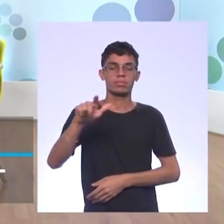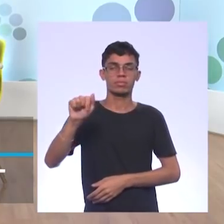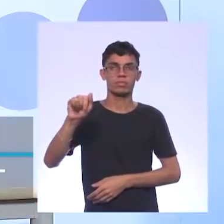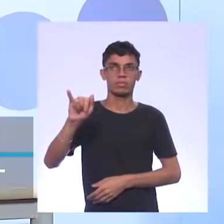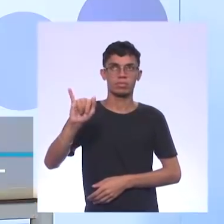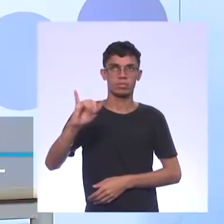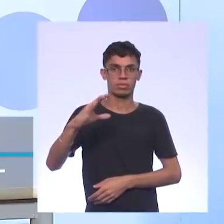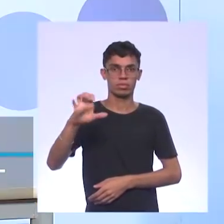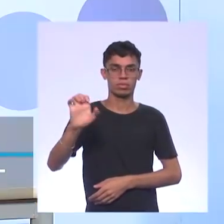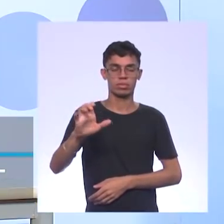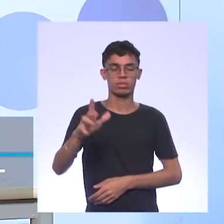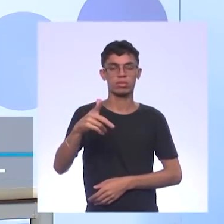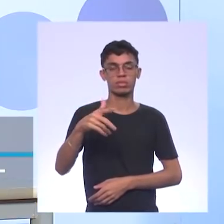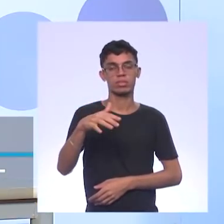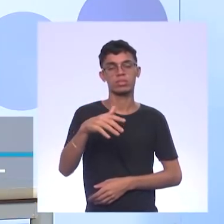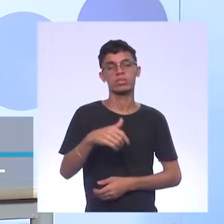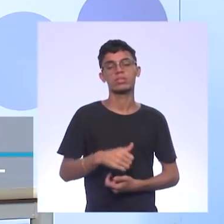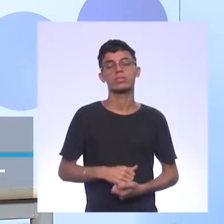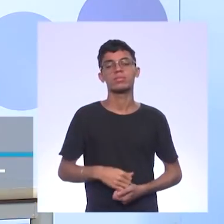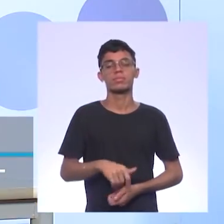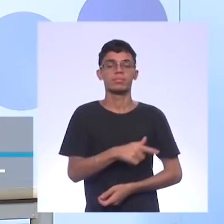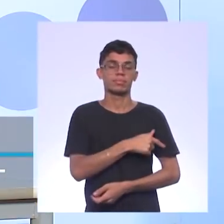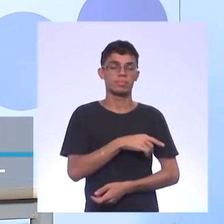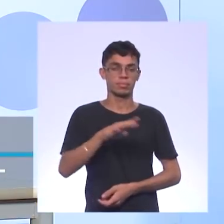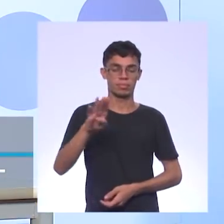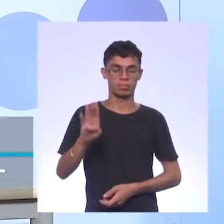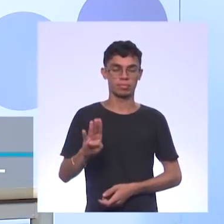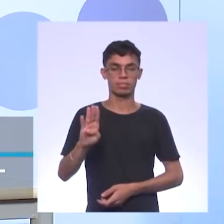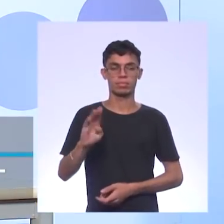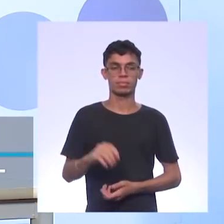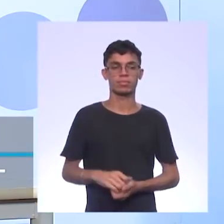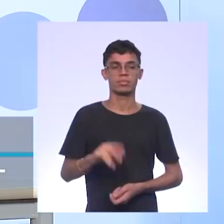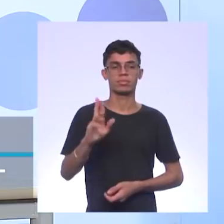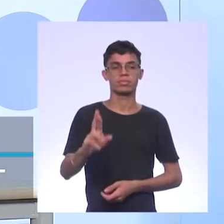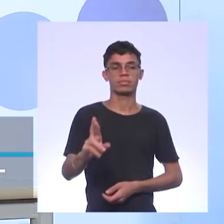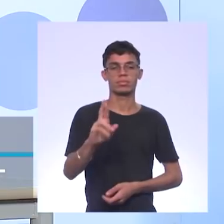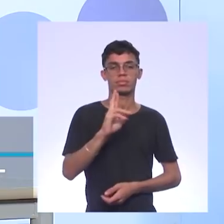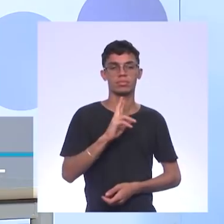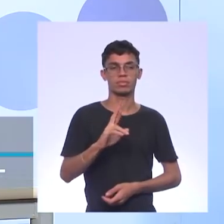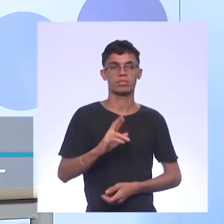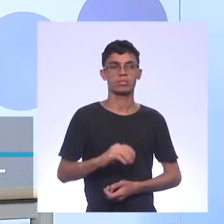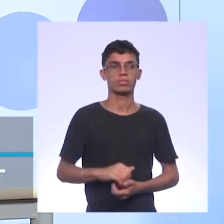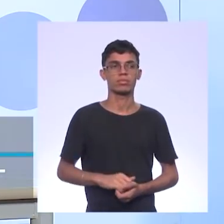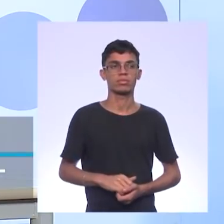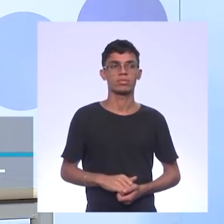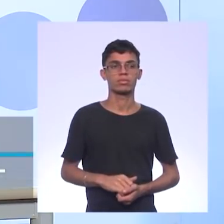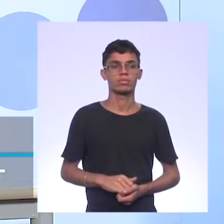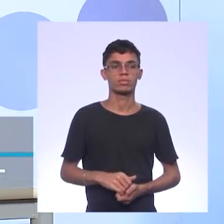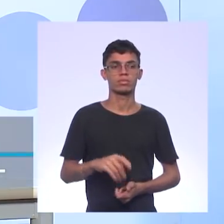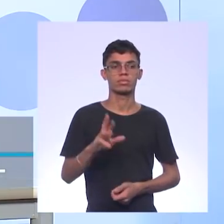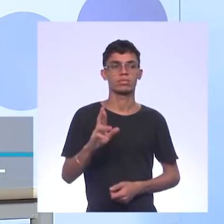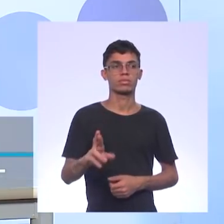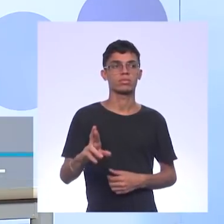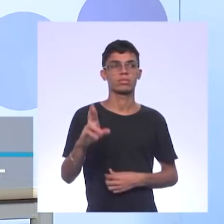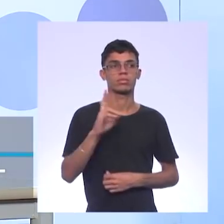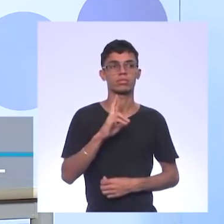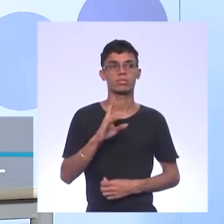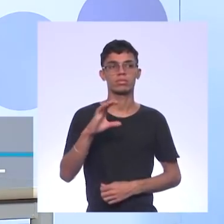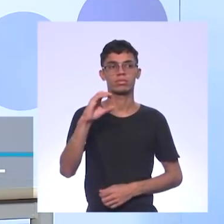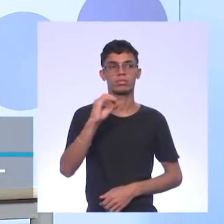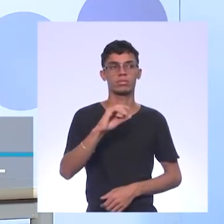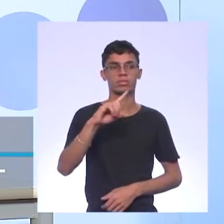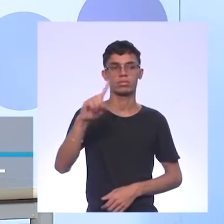do sétimo de da Play Conceição cardinales Ela respondeu aí no caso Opa Ela respondeu